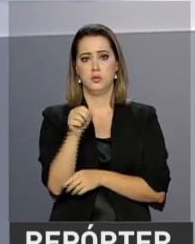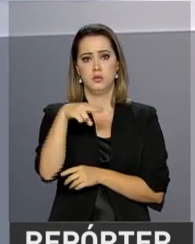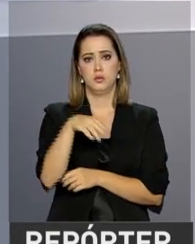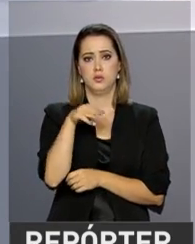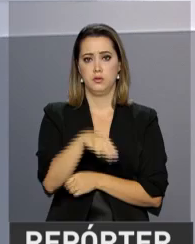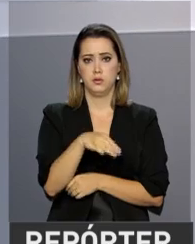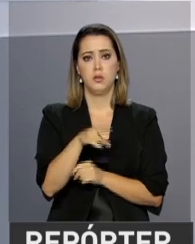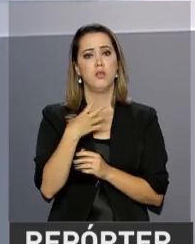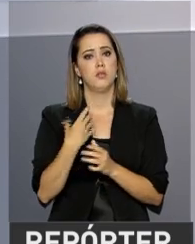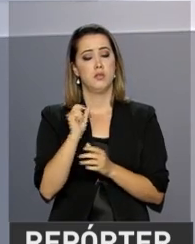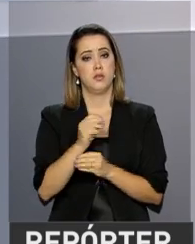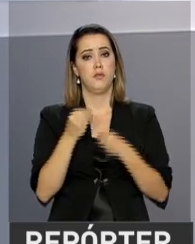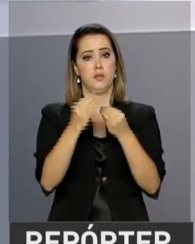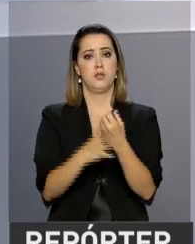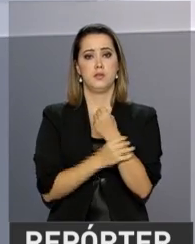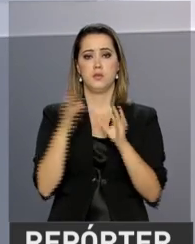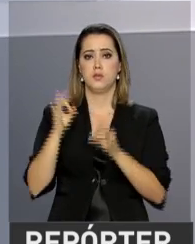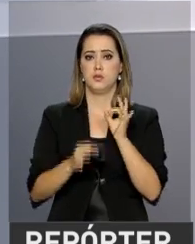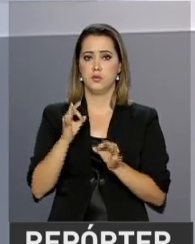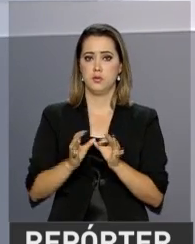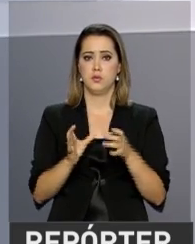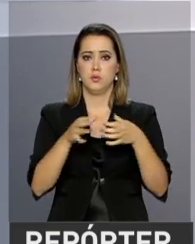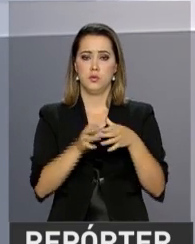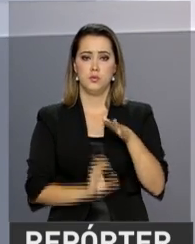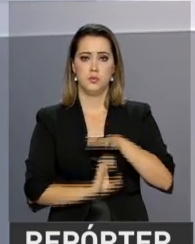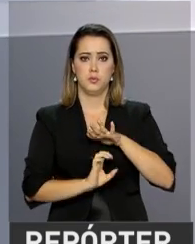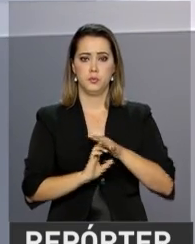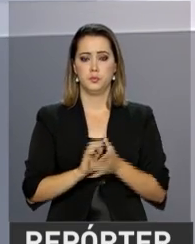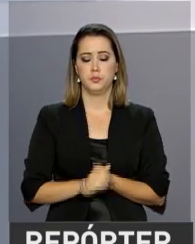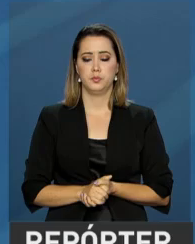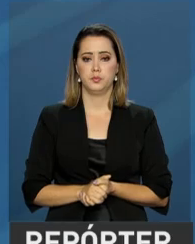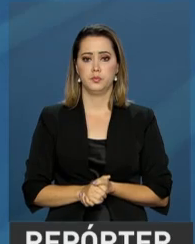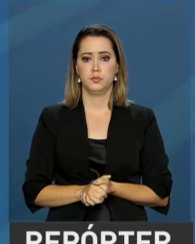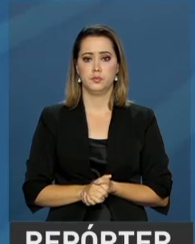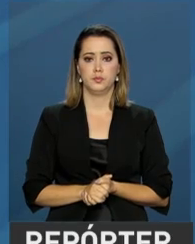mineração Vai que vai garantir segurança jurídica para os investidores